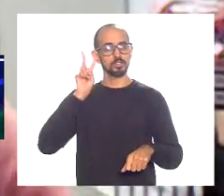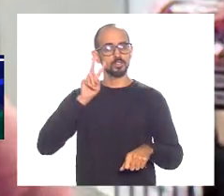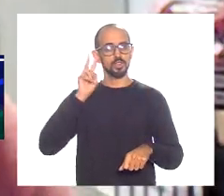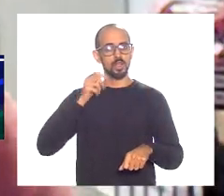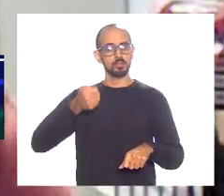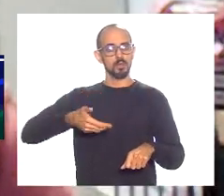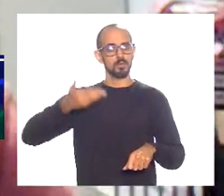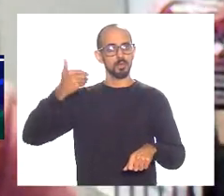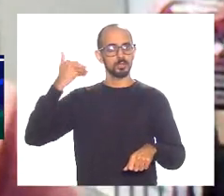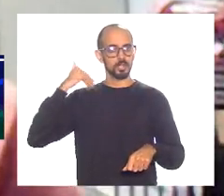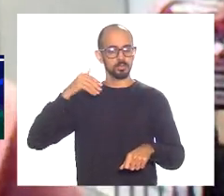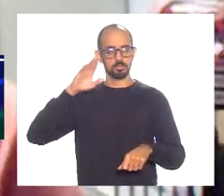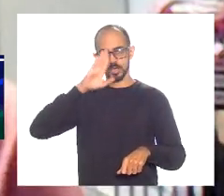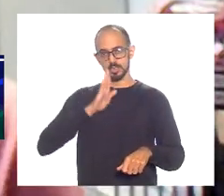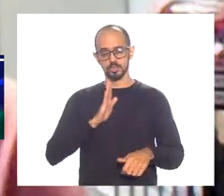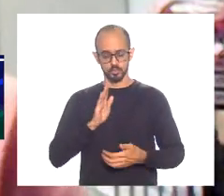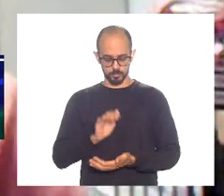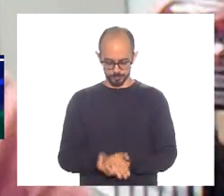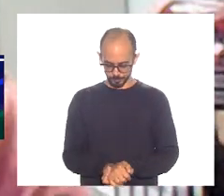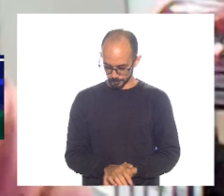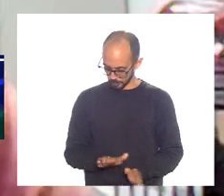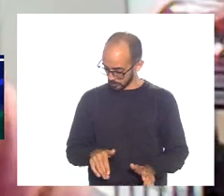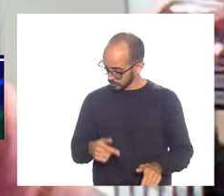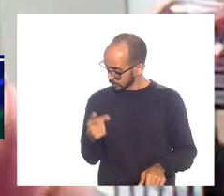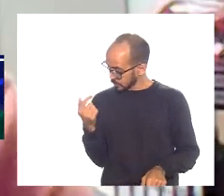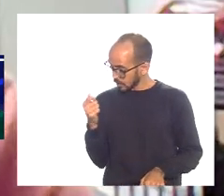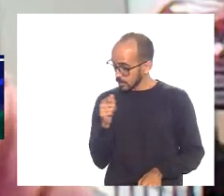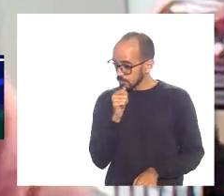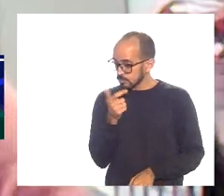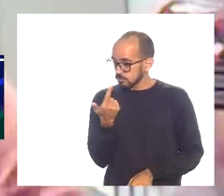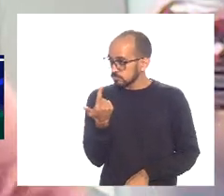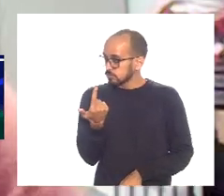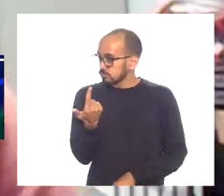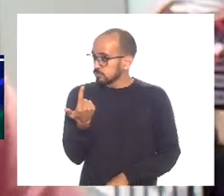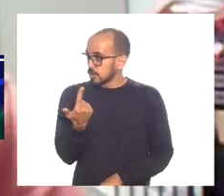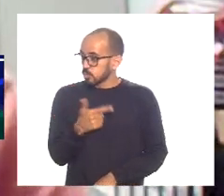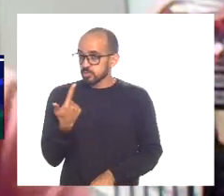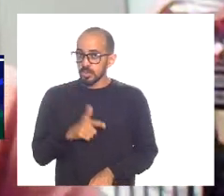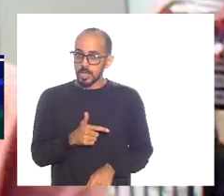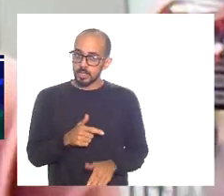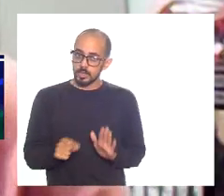recente do nosso país. Não tem, deputada,